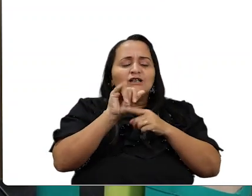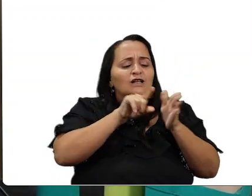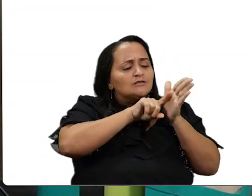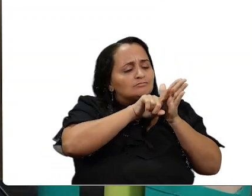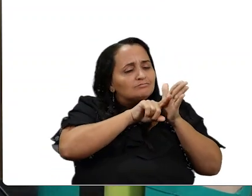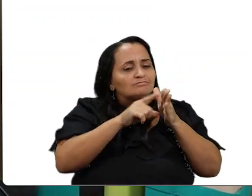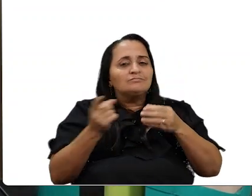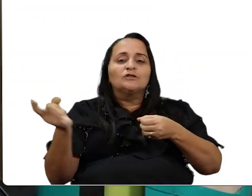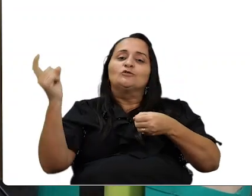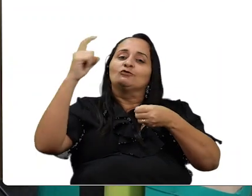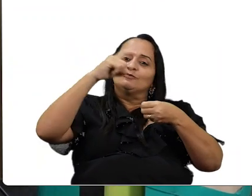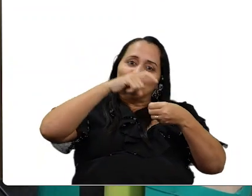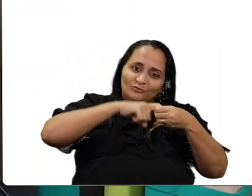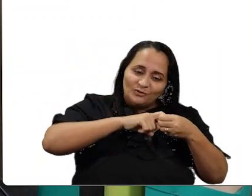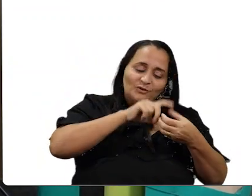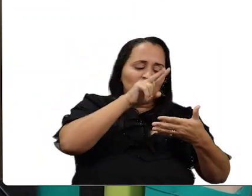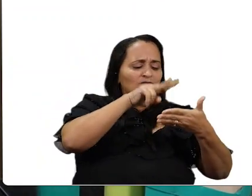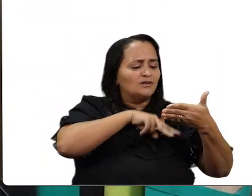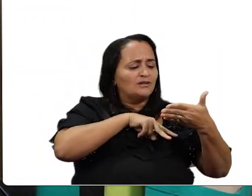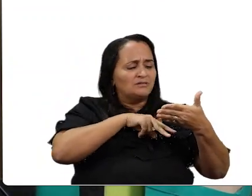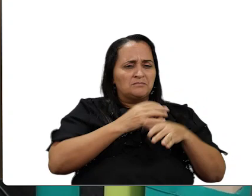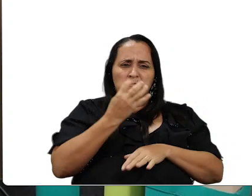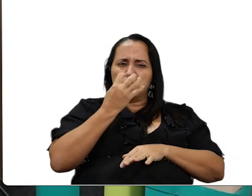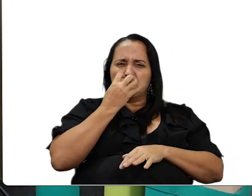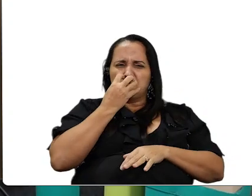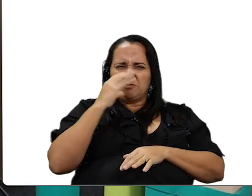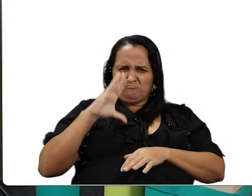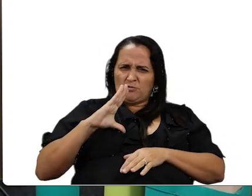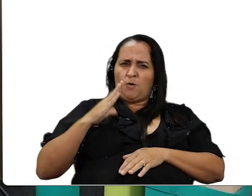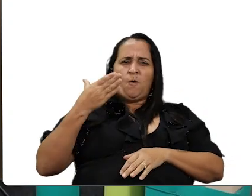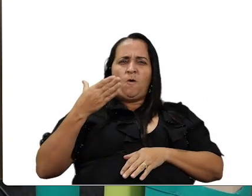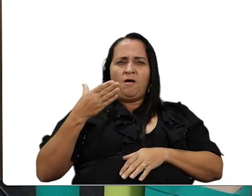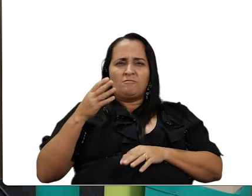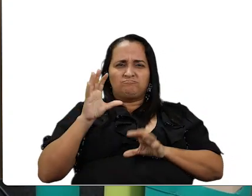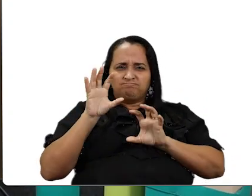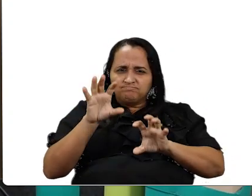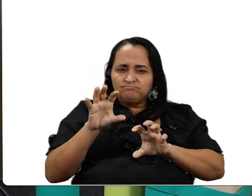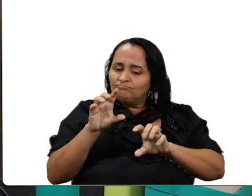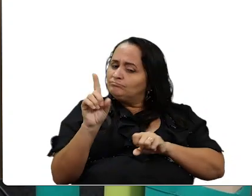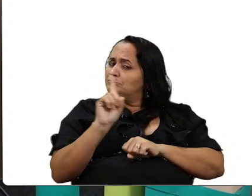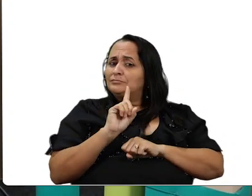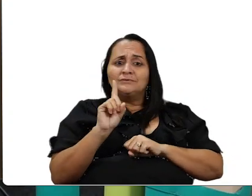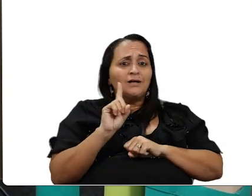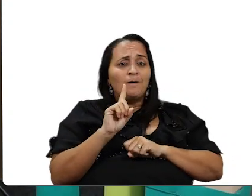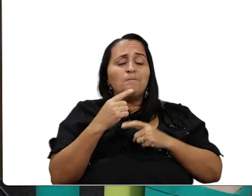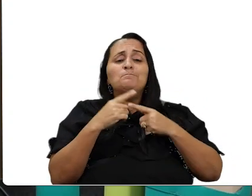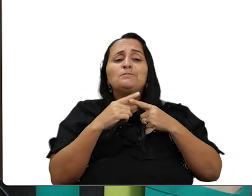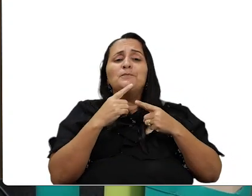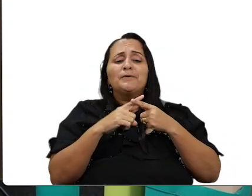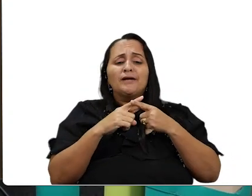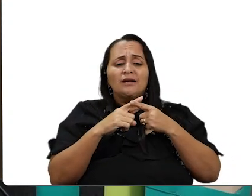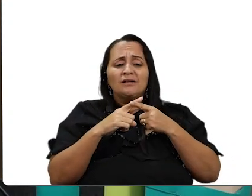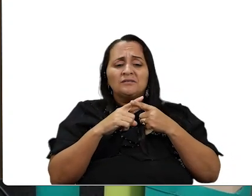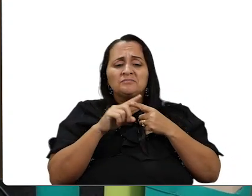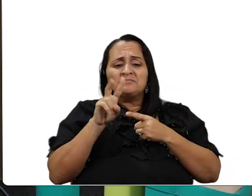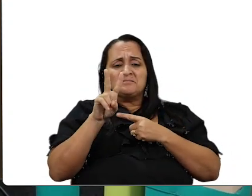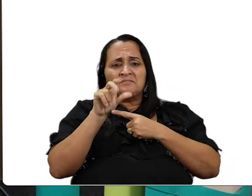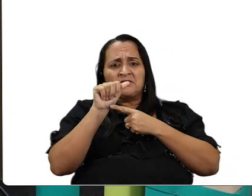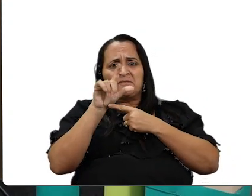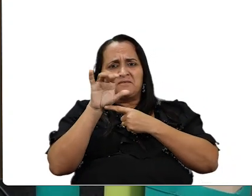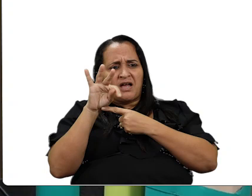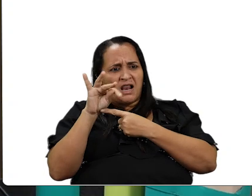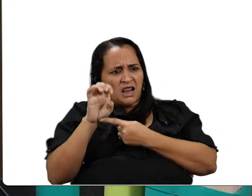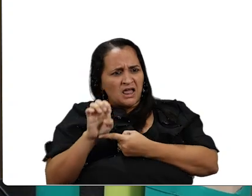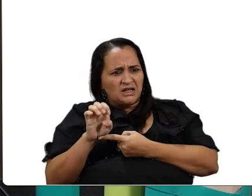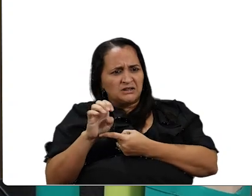que ser um cão de caça valente. Por quê? Porque valente, se ele tivesse valente, ele não